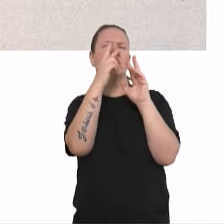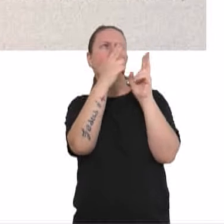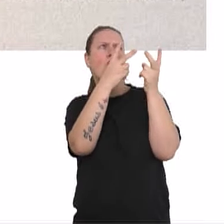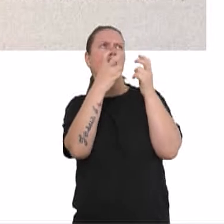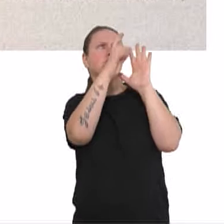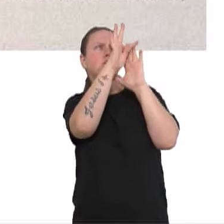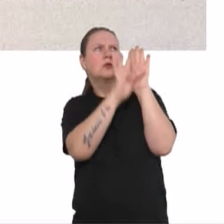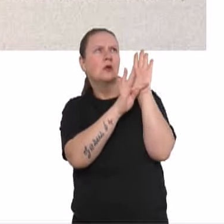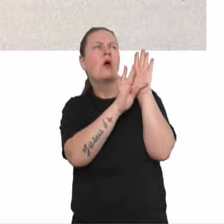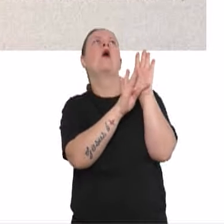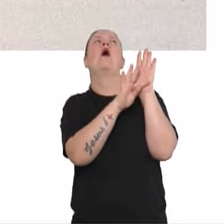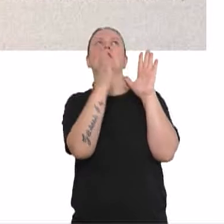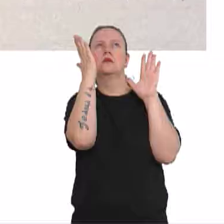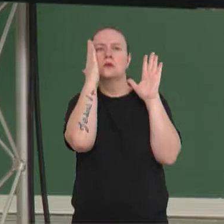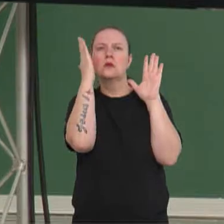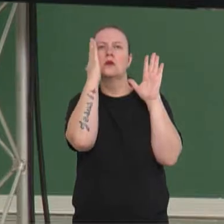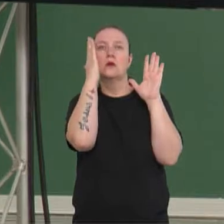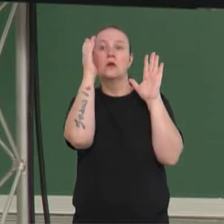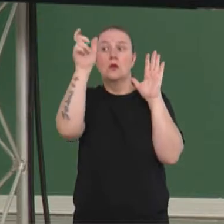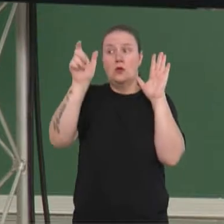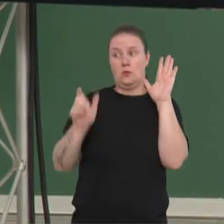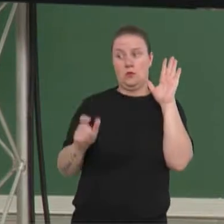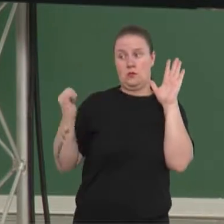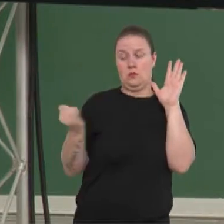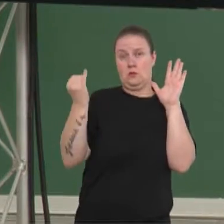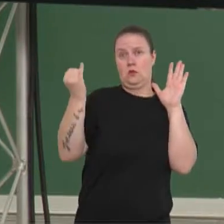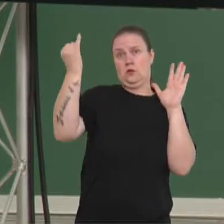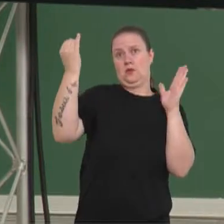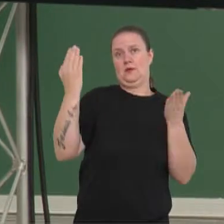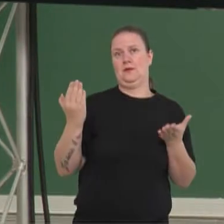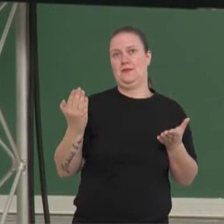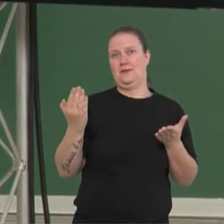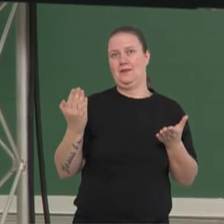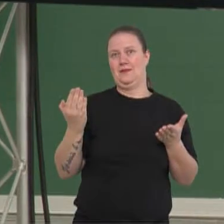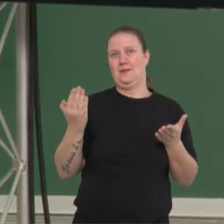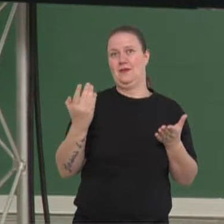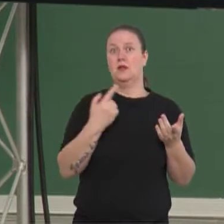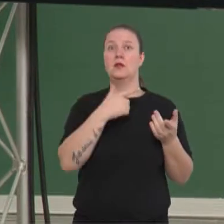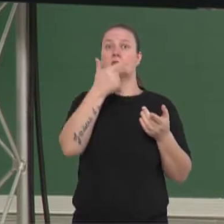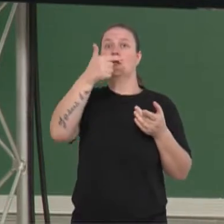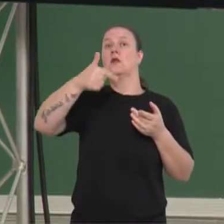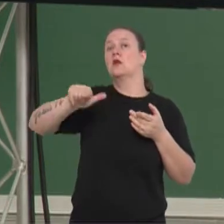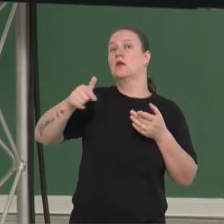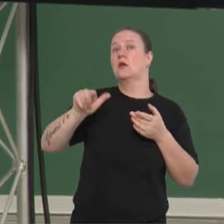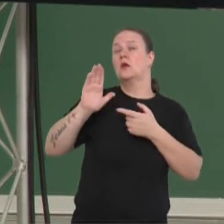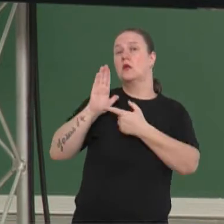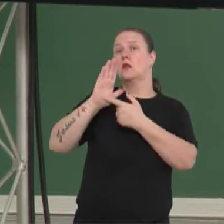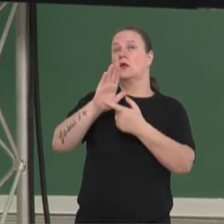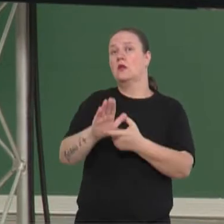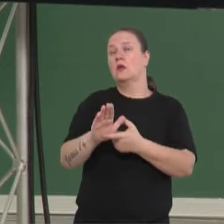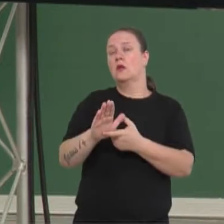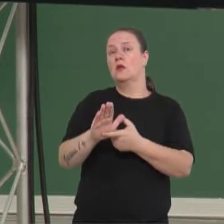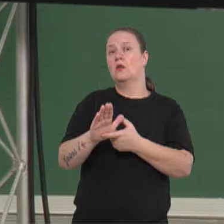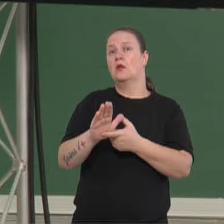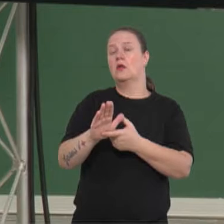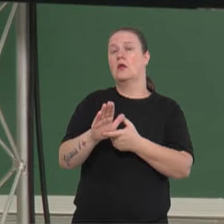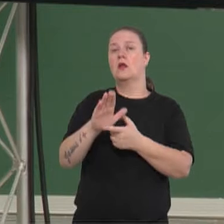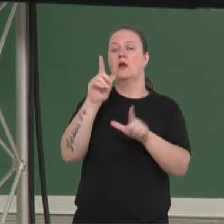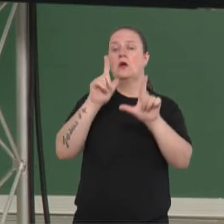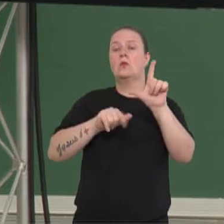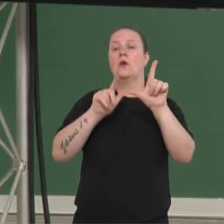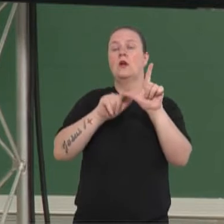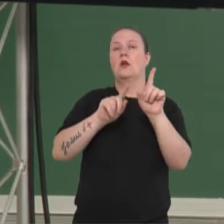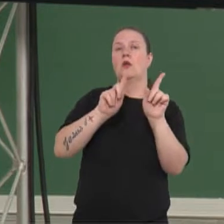olhe, eu sei que é alguém que tem uma importância. Ao lado do nome já aparece em itálico, entre